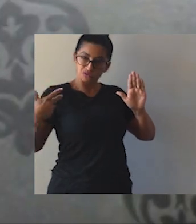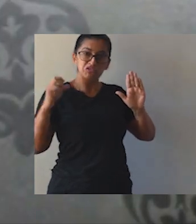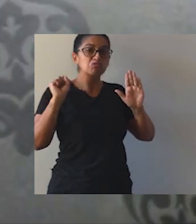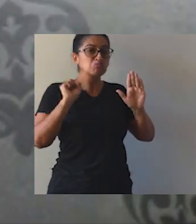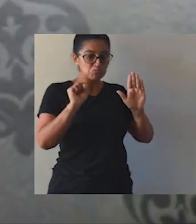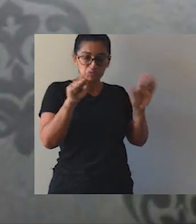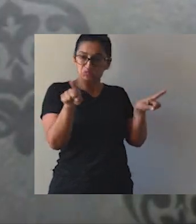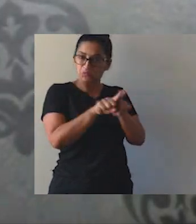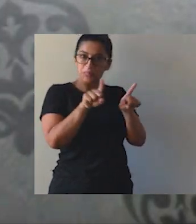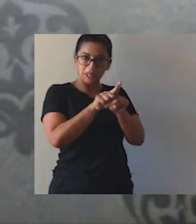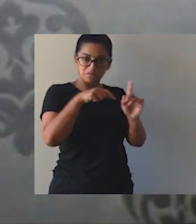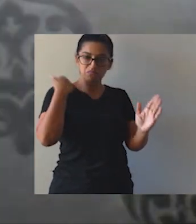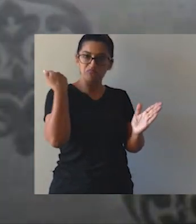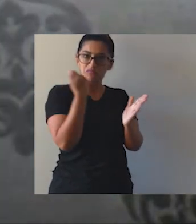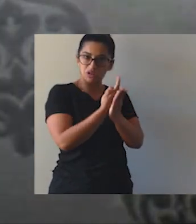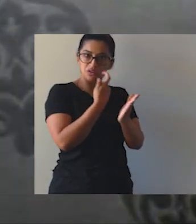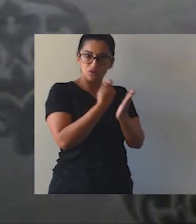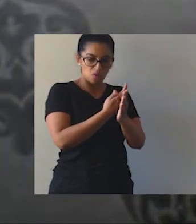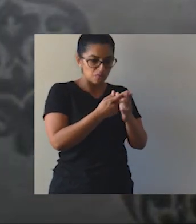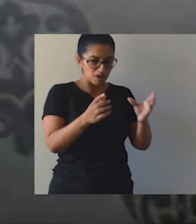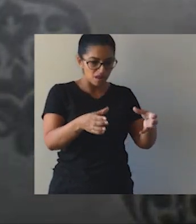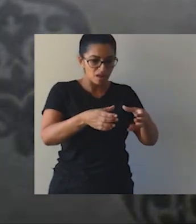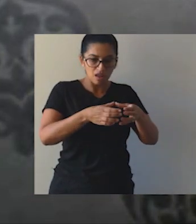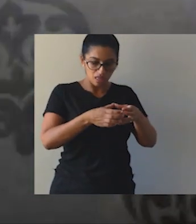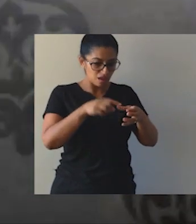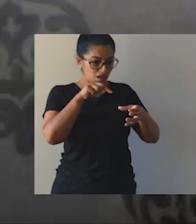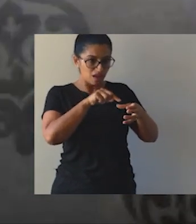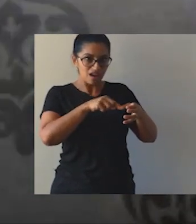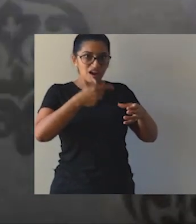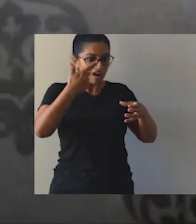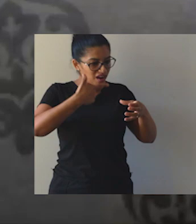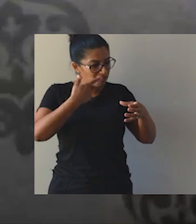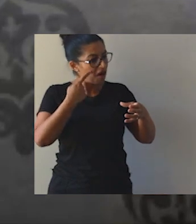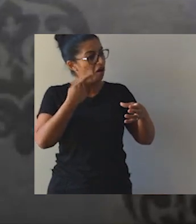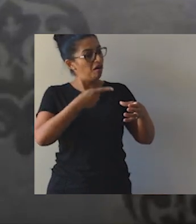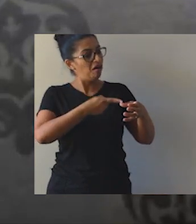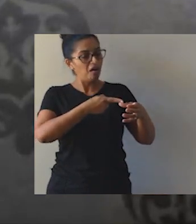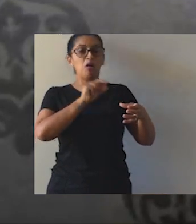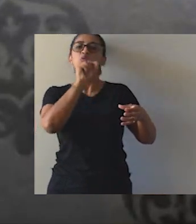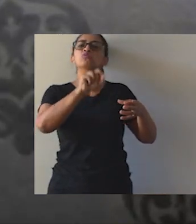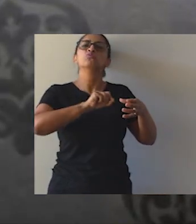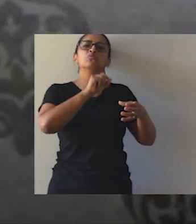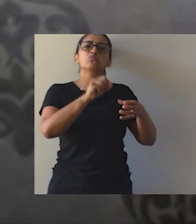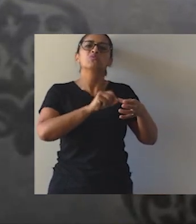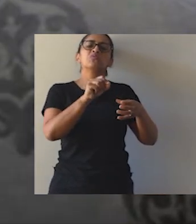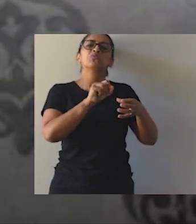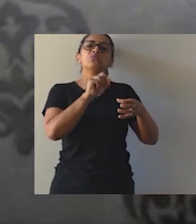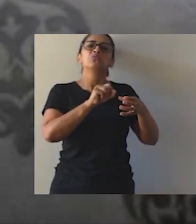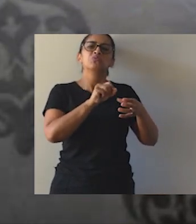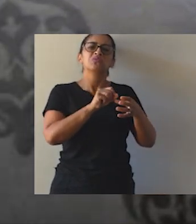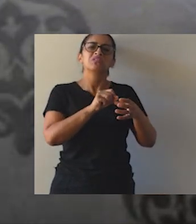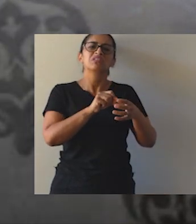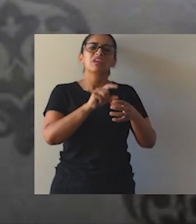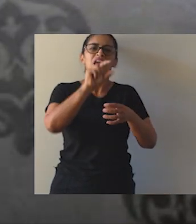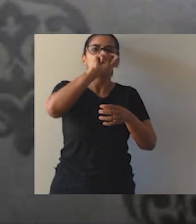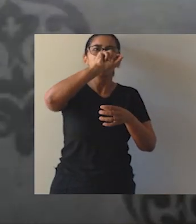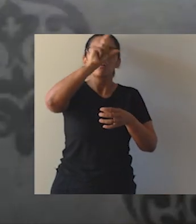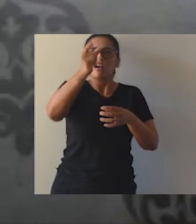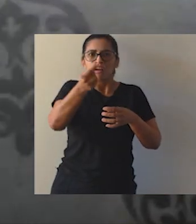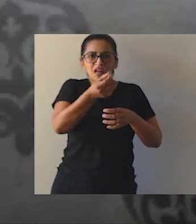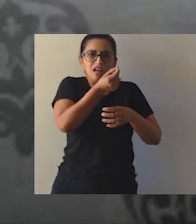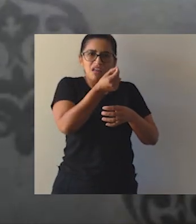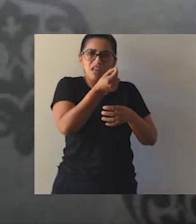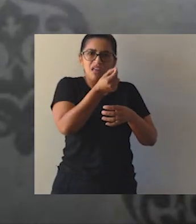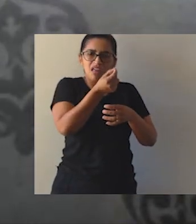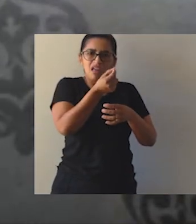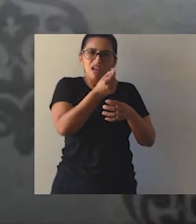e mostrar até para ele saber o que é uma banana, por exemplo, se for um aluno cego ou baixa visão, que ele tem pouco resíduo visual,